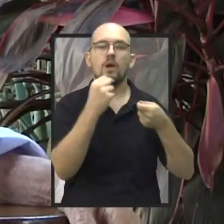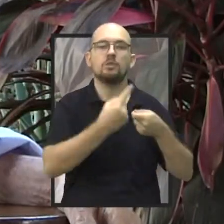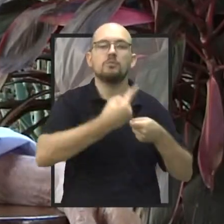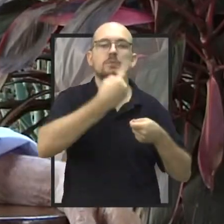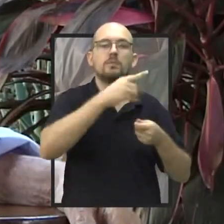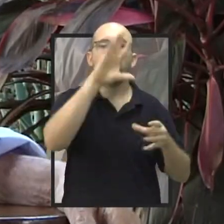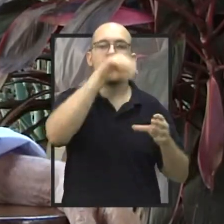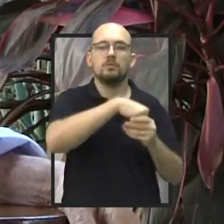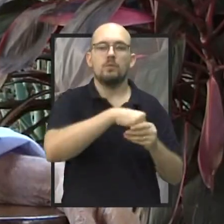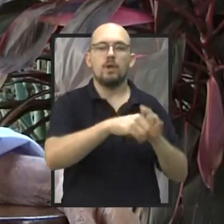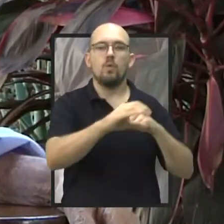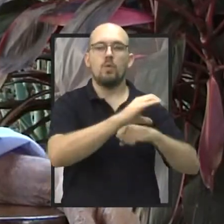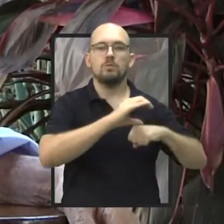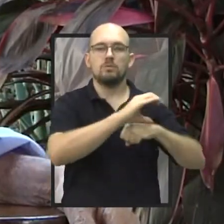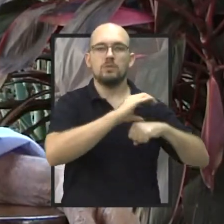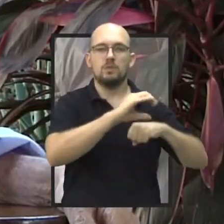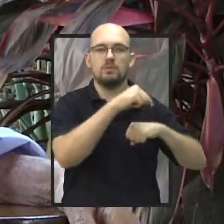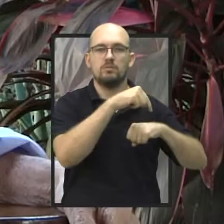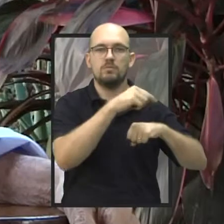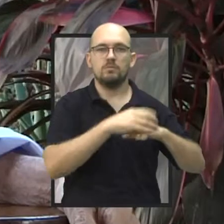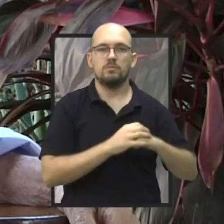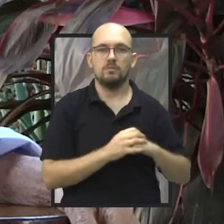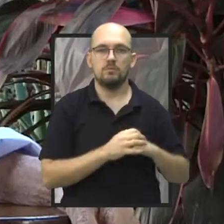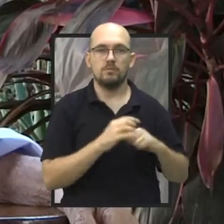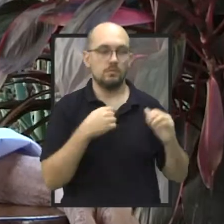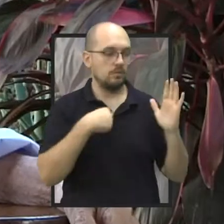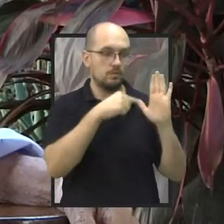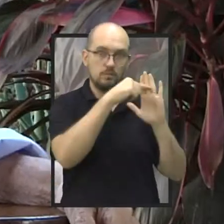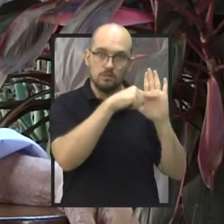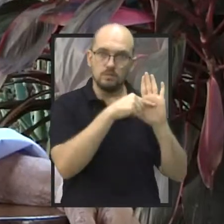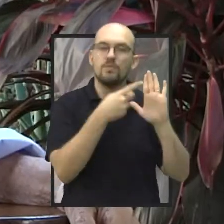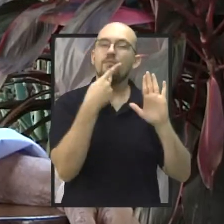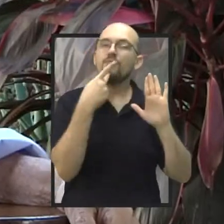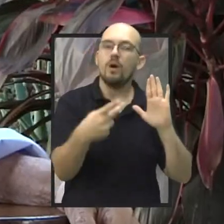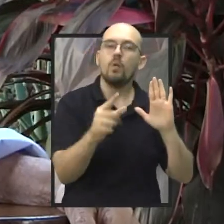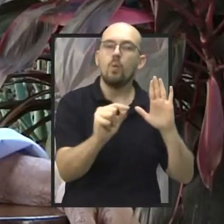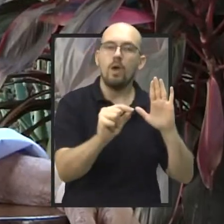nossa Constituição. Eu vou reproduzir aquilo que ele diz.